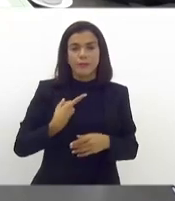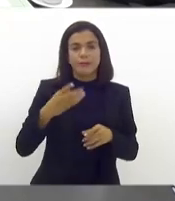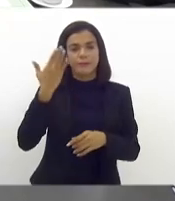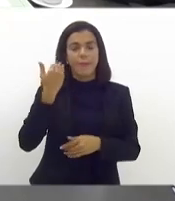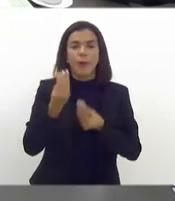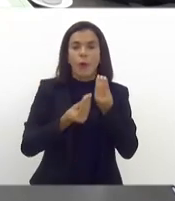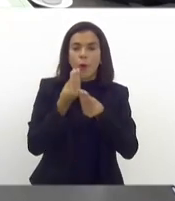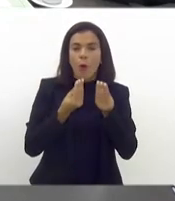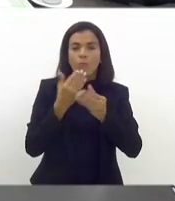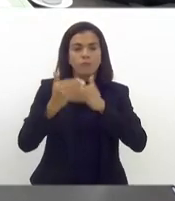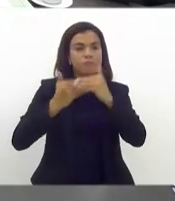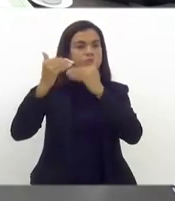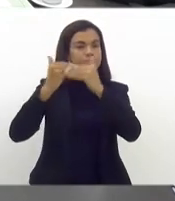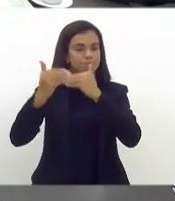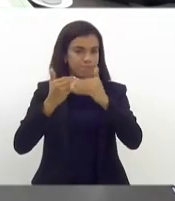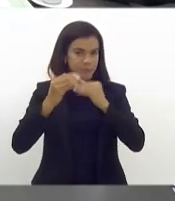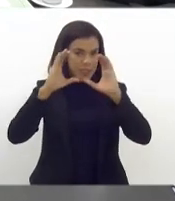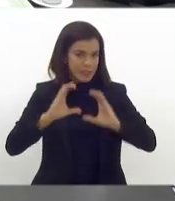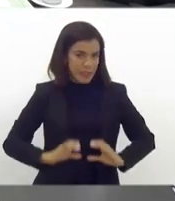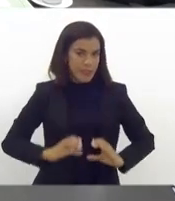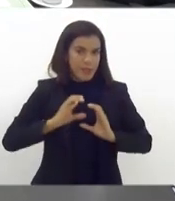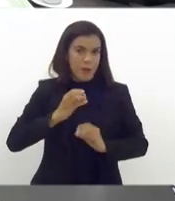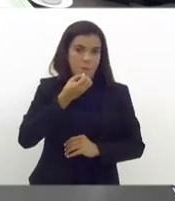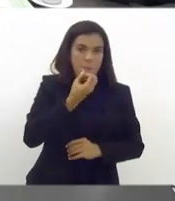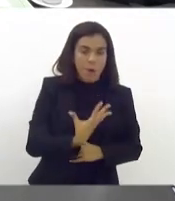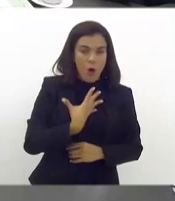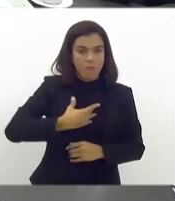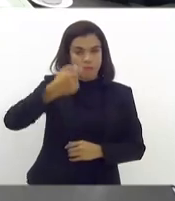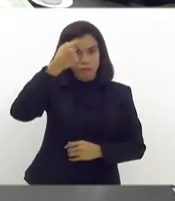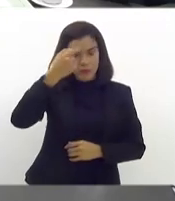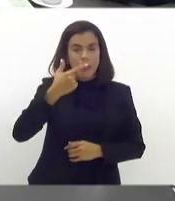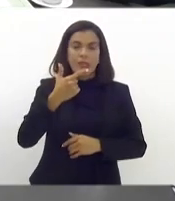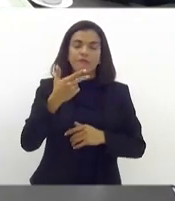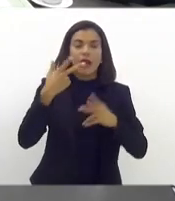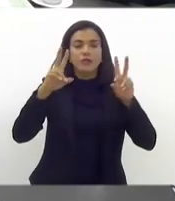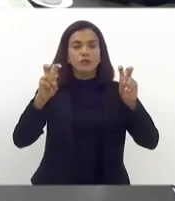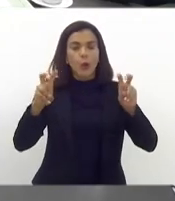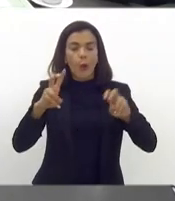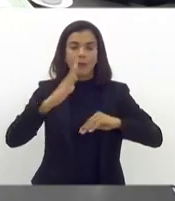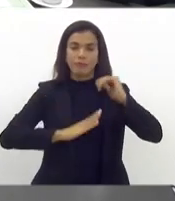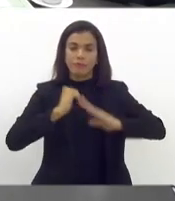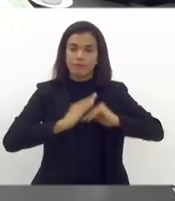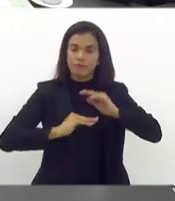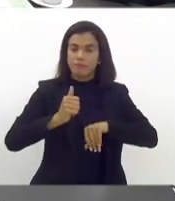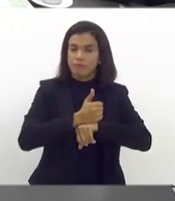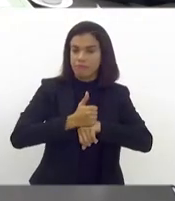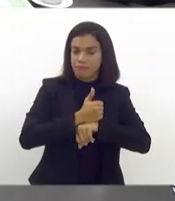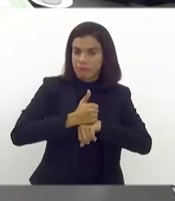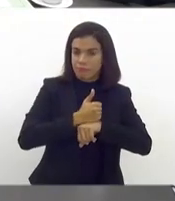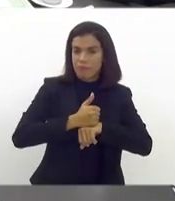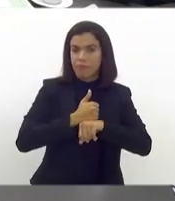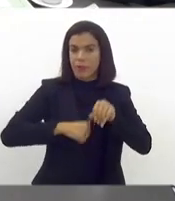ser humano de bem, não há cidadão de bem que seja contra os avanços da medicina. Exato. Então, tratar essa matéria da forma técnica, com que Vossa